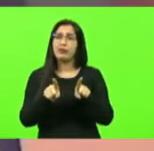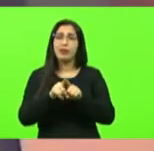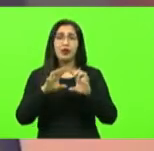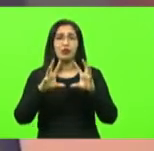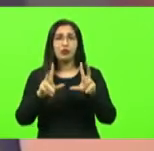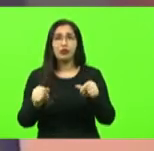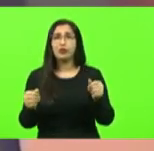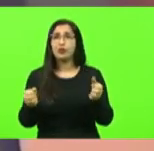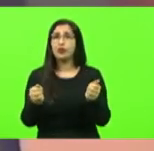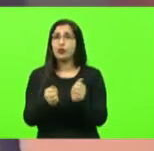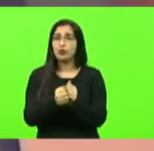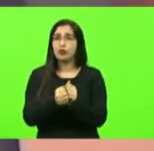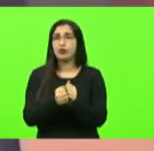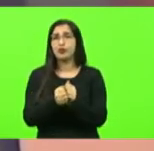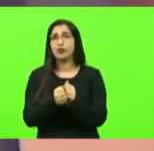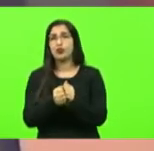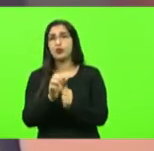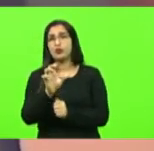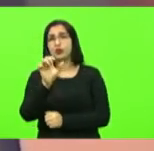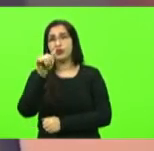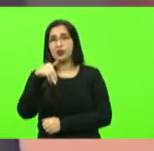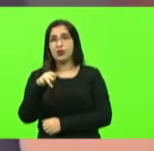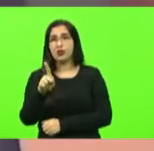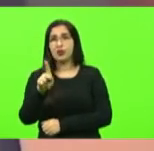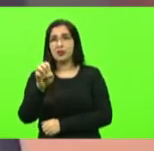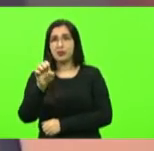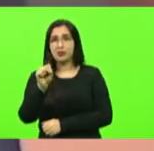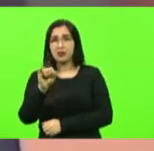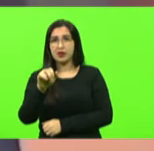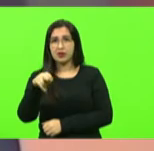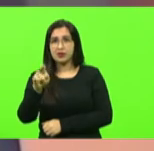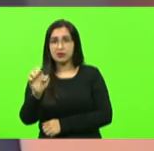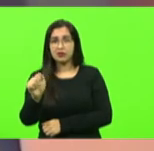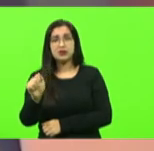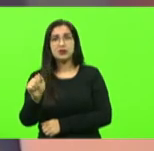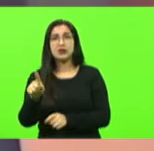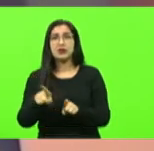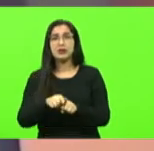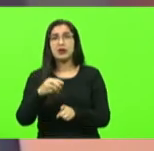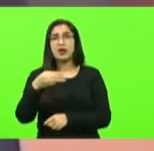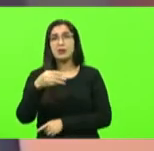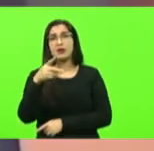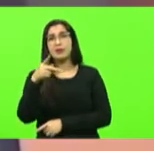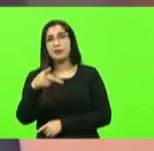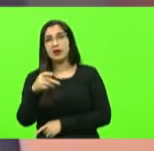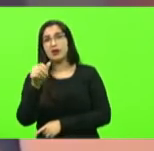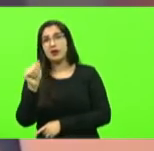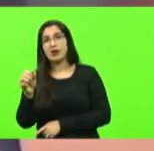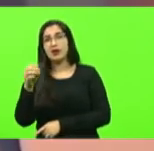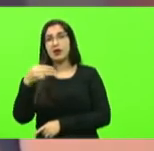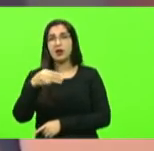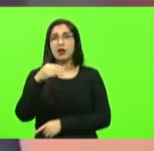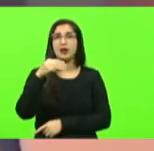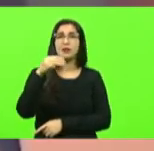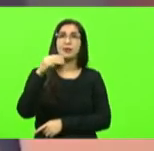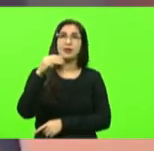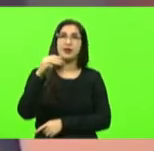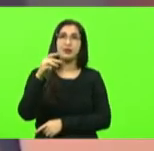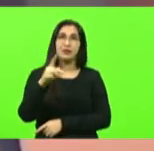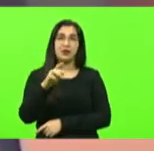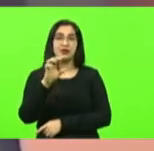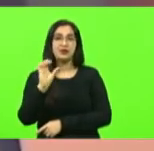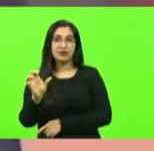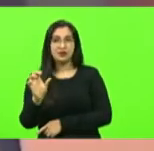Via Campesina, né? Além do MMC, o MPA, o MST. E muito bom vê-la, porque você